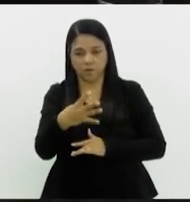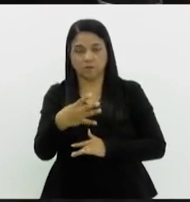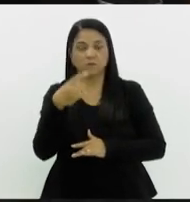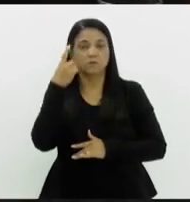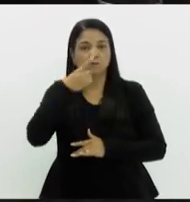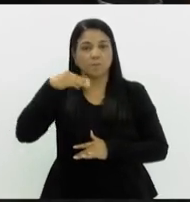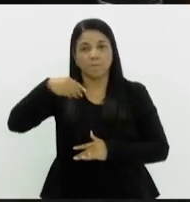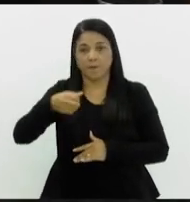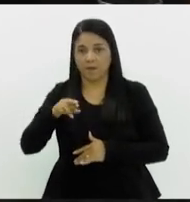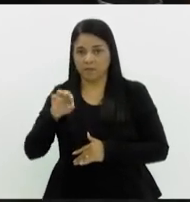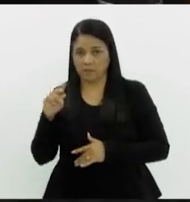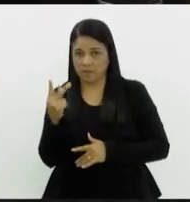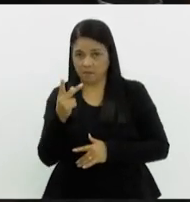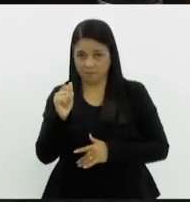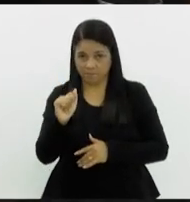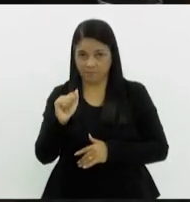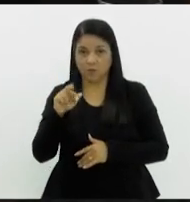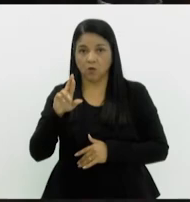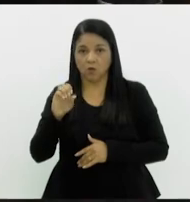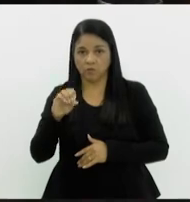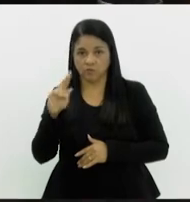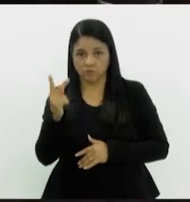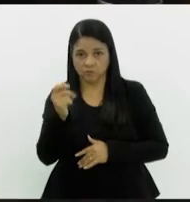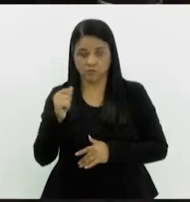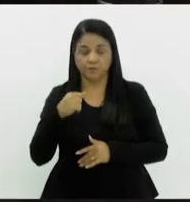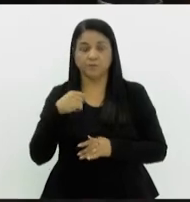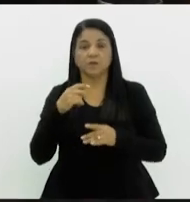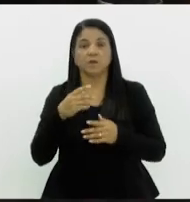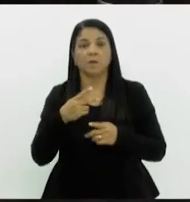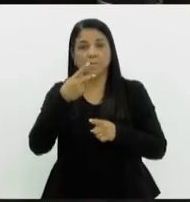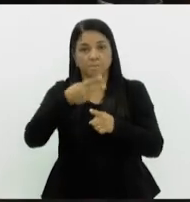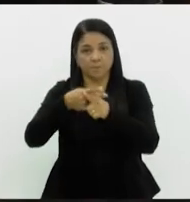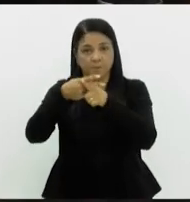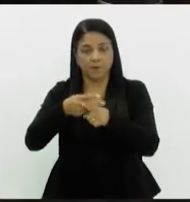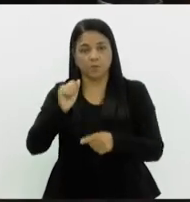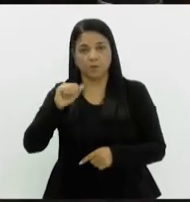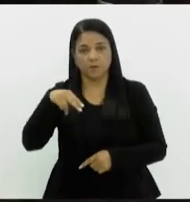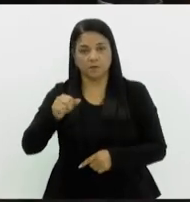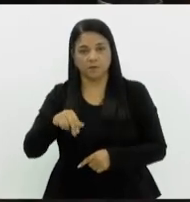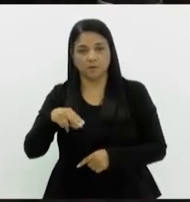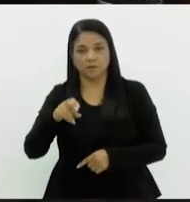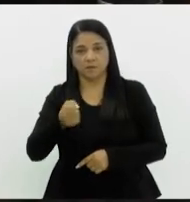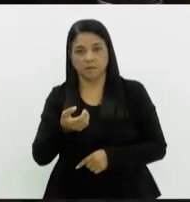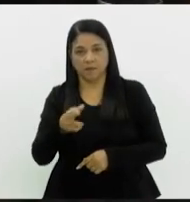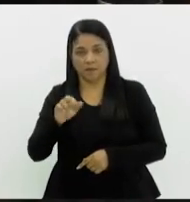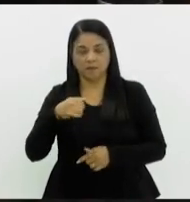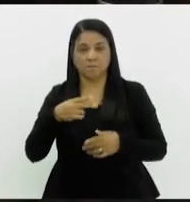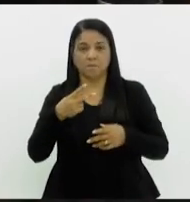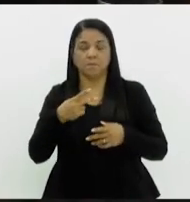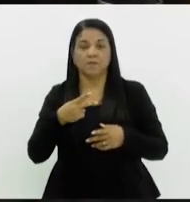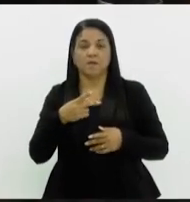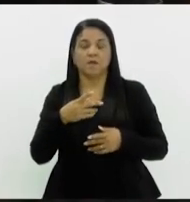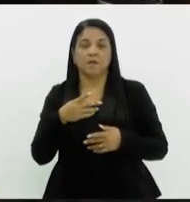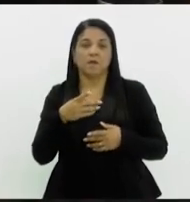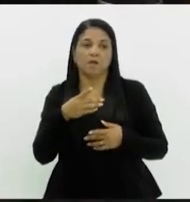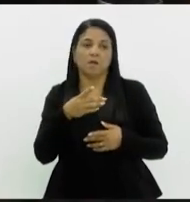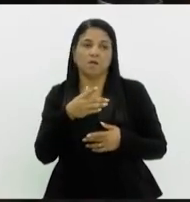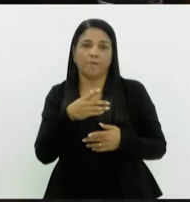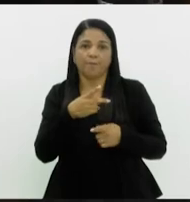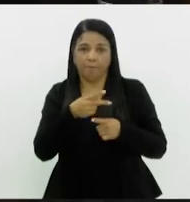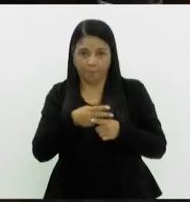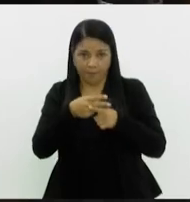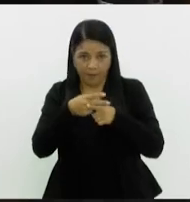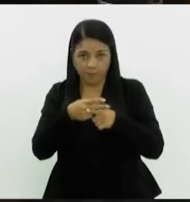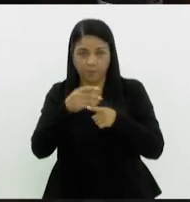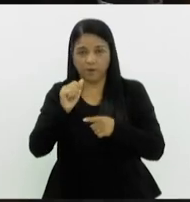Rocha, que concede o prêmio Ana Nery da Saúde à ilustríssima Sônia Alves. Eu